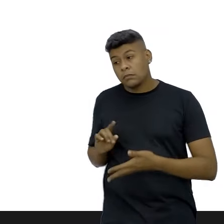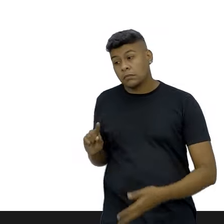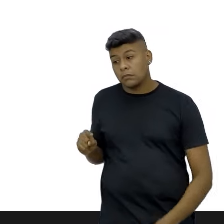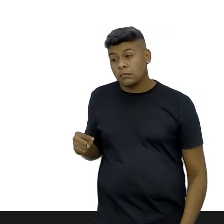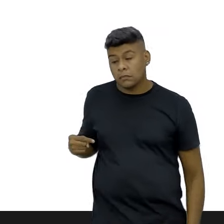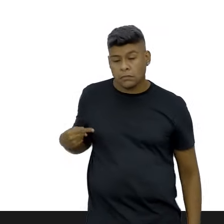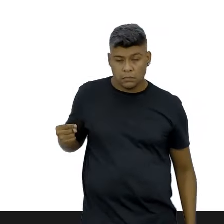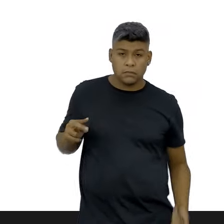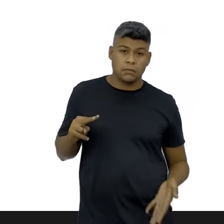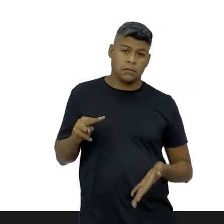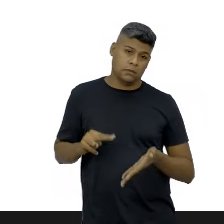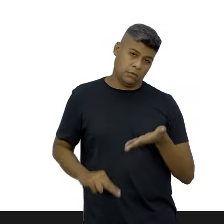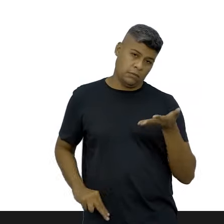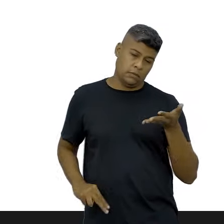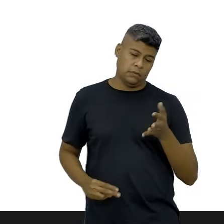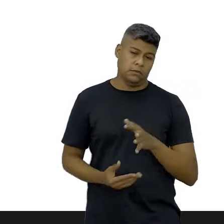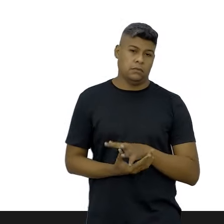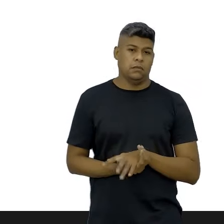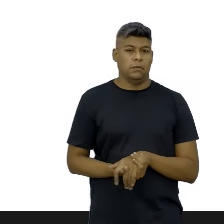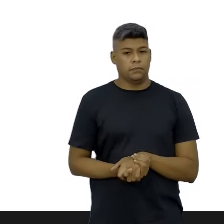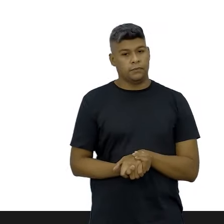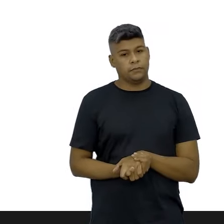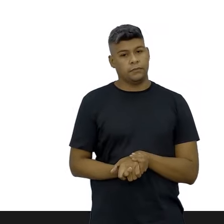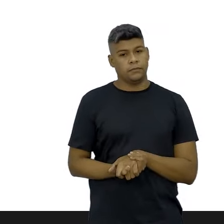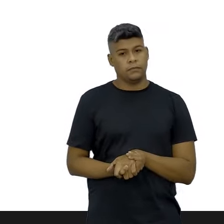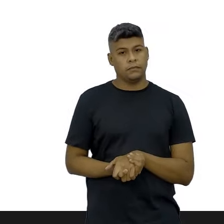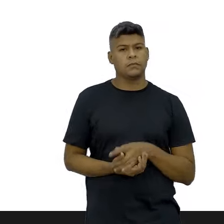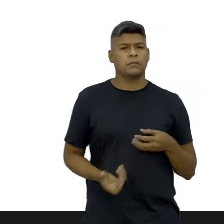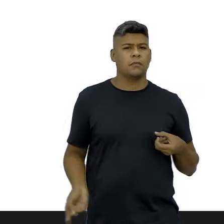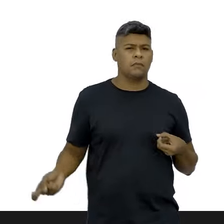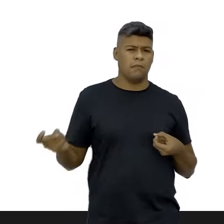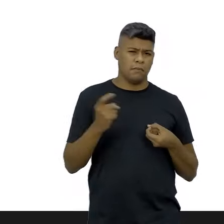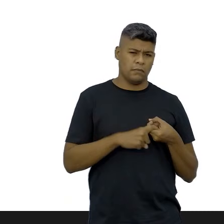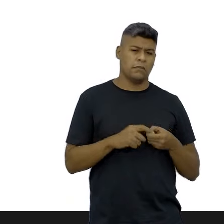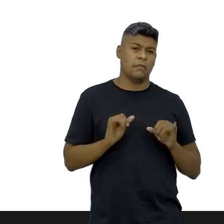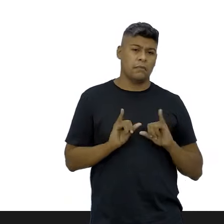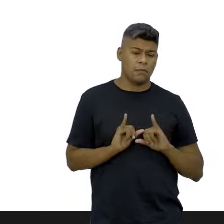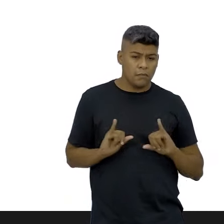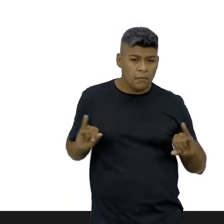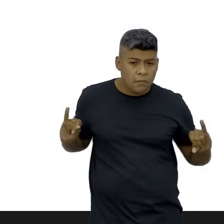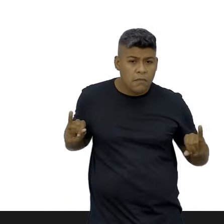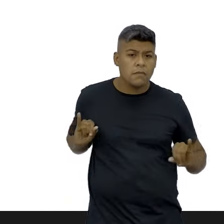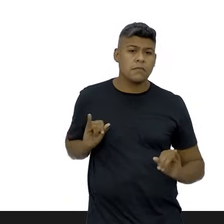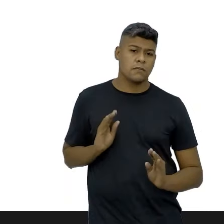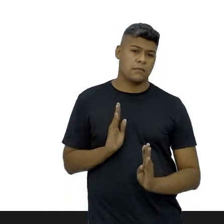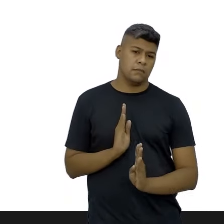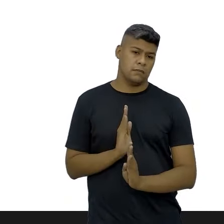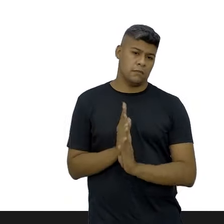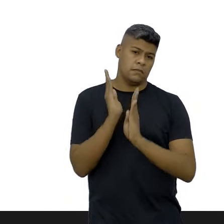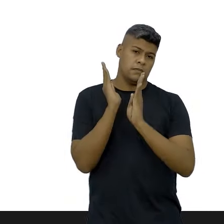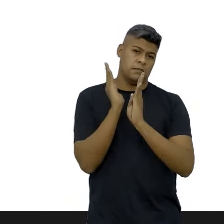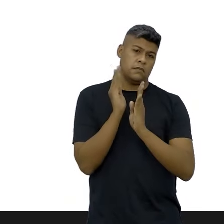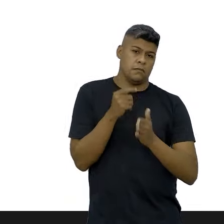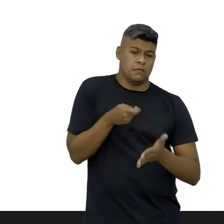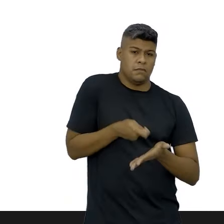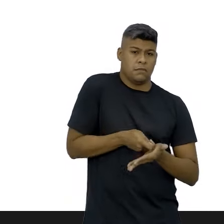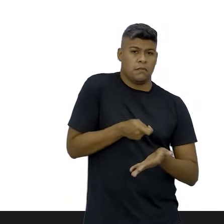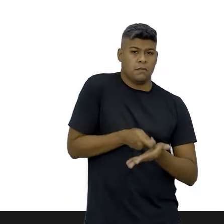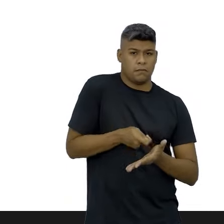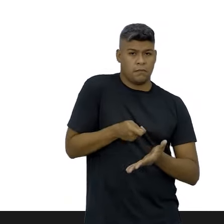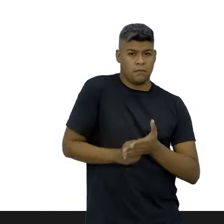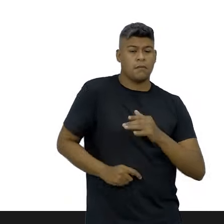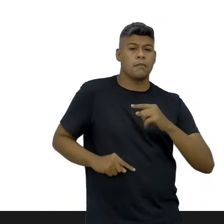da leitura, quando se retoma essas informações que foram localizadas, né? E exploram aí